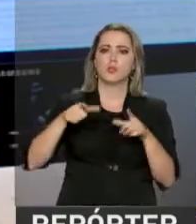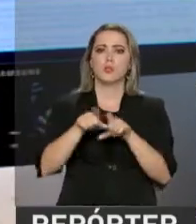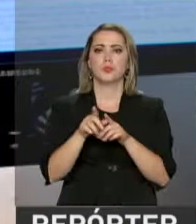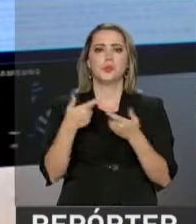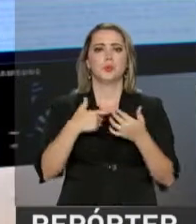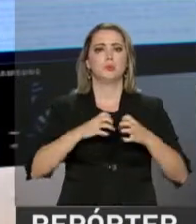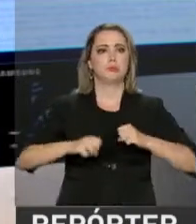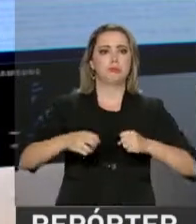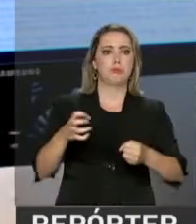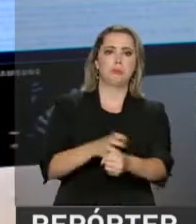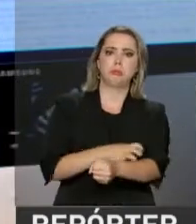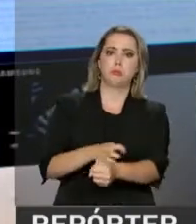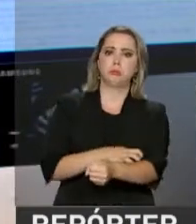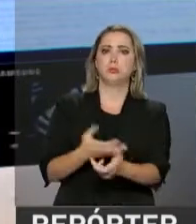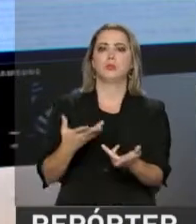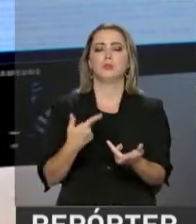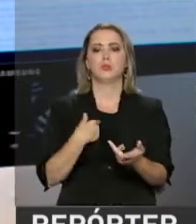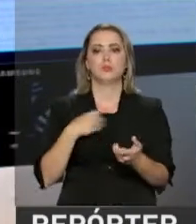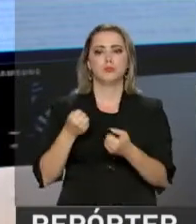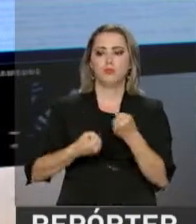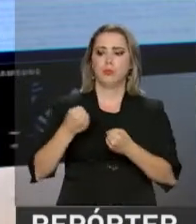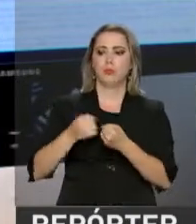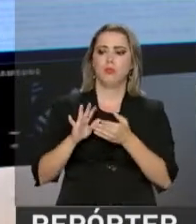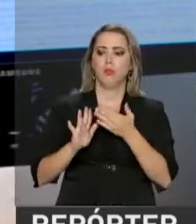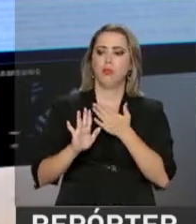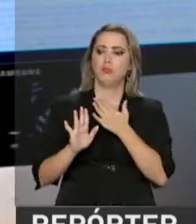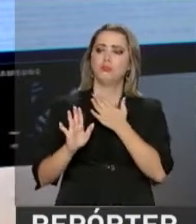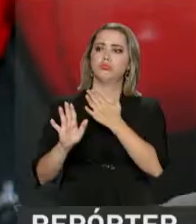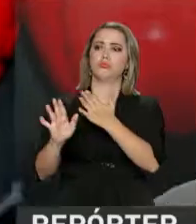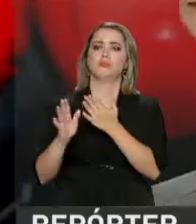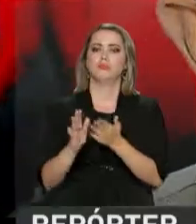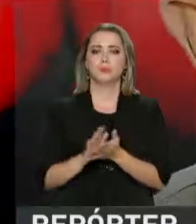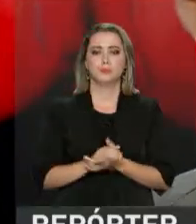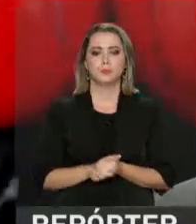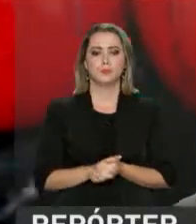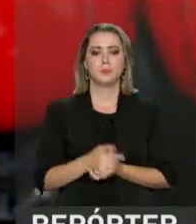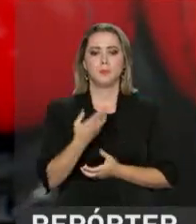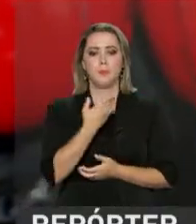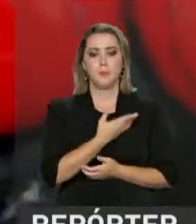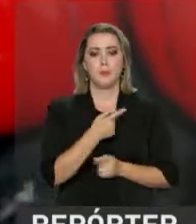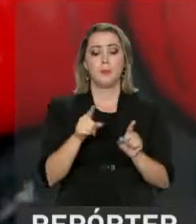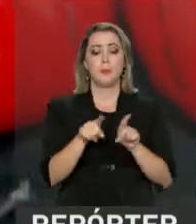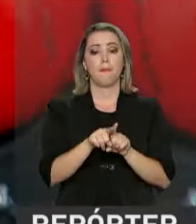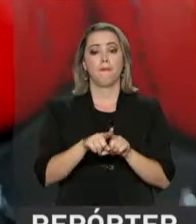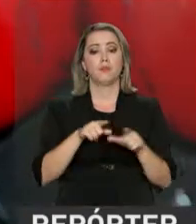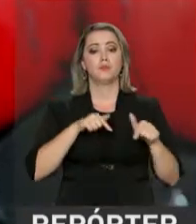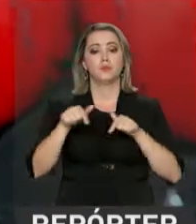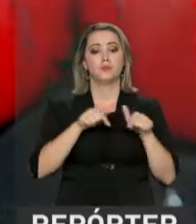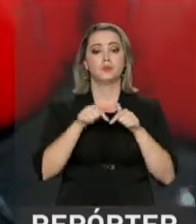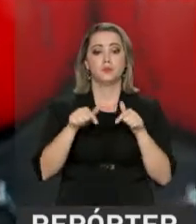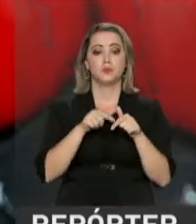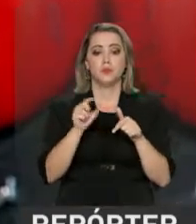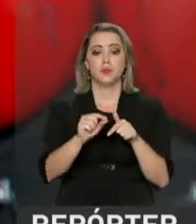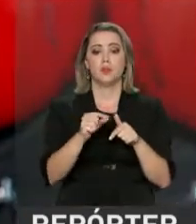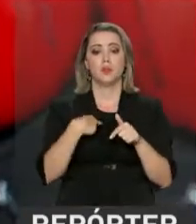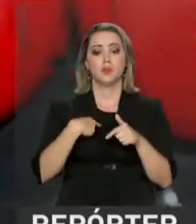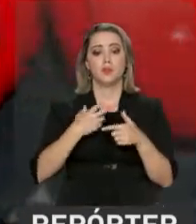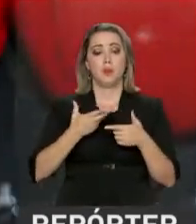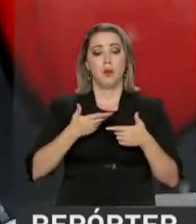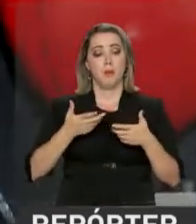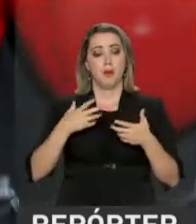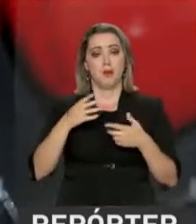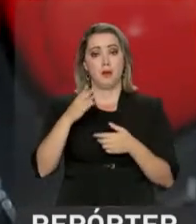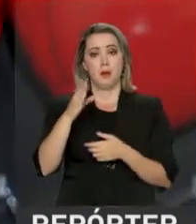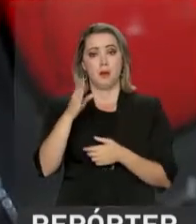estresse do trânsito que você pegar o naturalmente já wellington e brigadistas sete anos a jornada